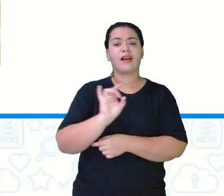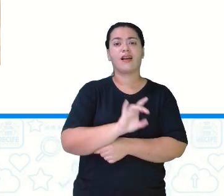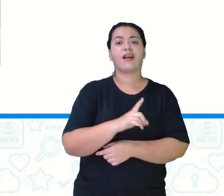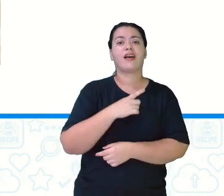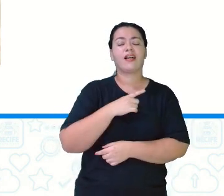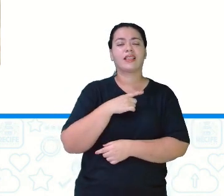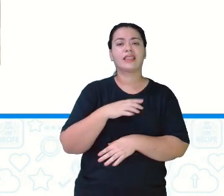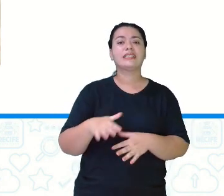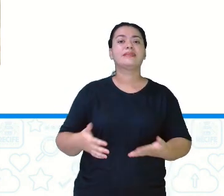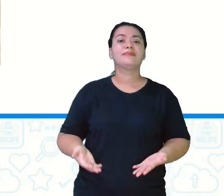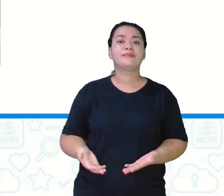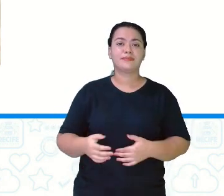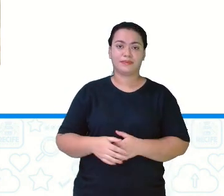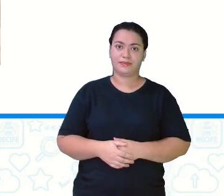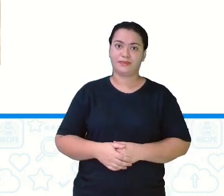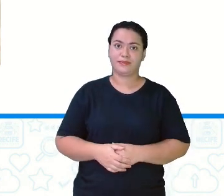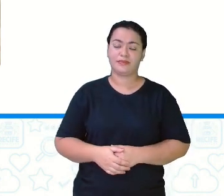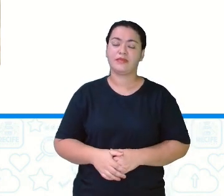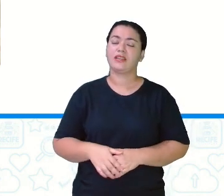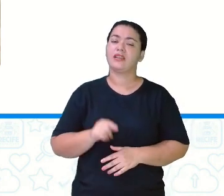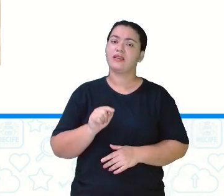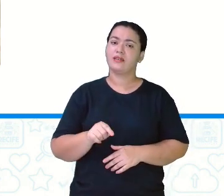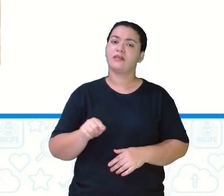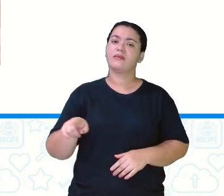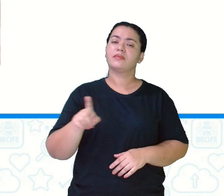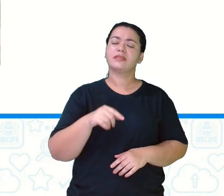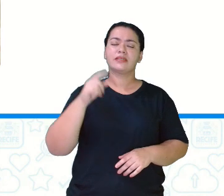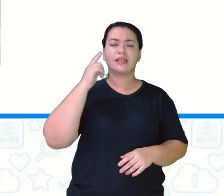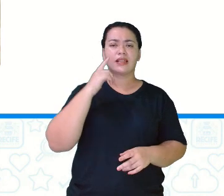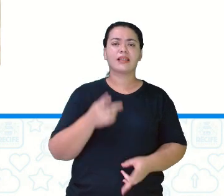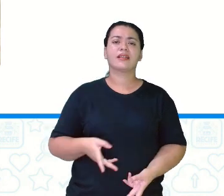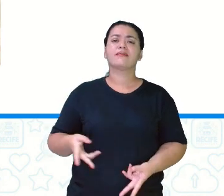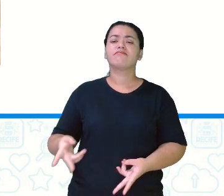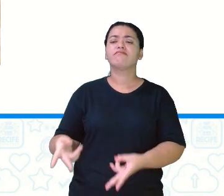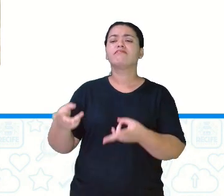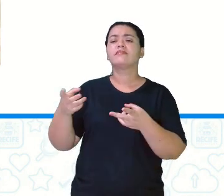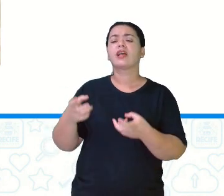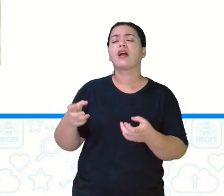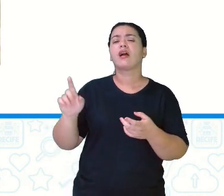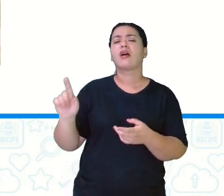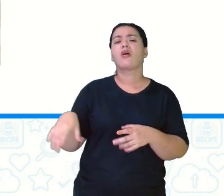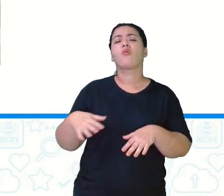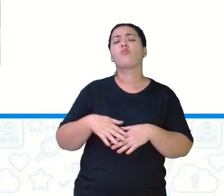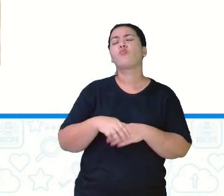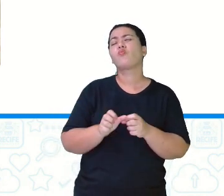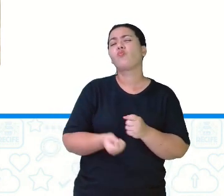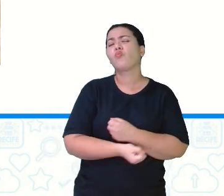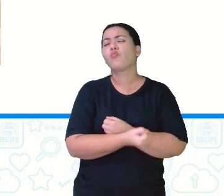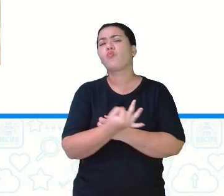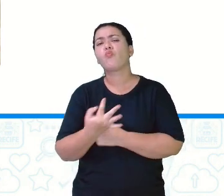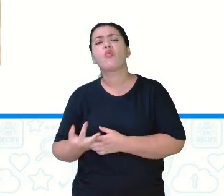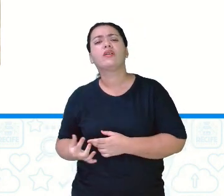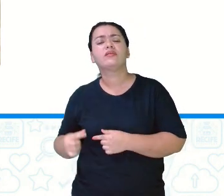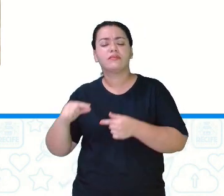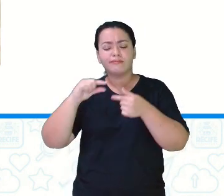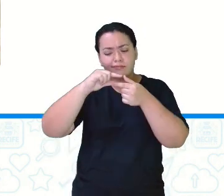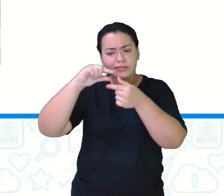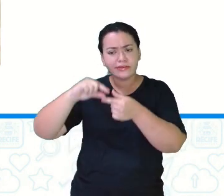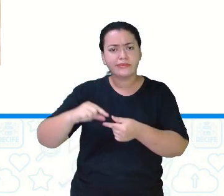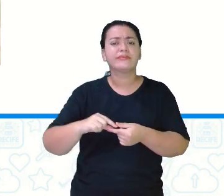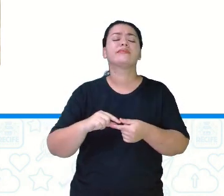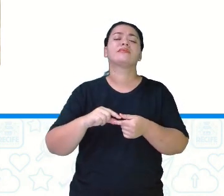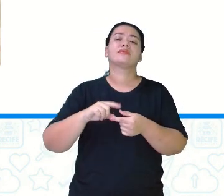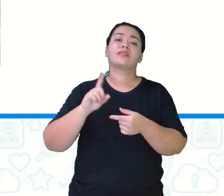A primeira coisa aí, vocês precisam identificar em quantos quadradinhos a barra toda